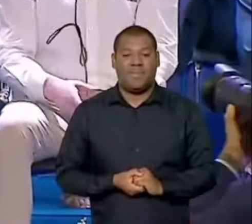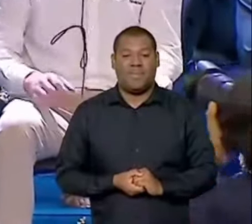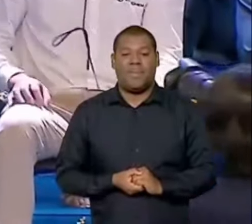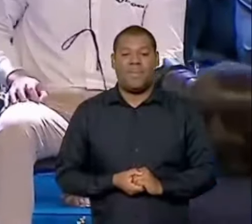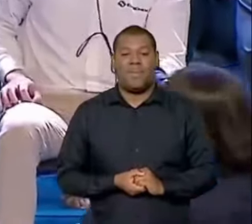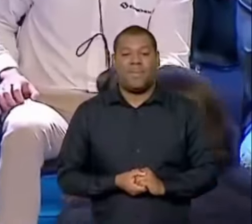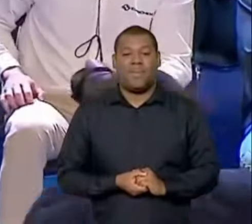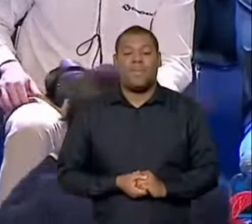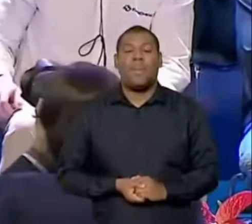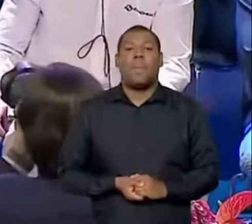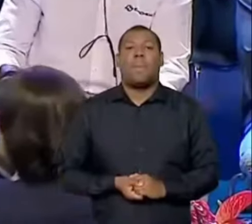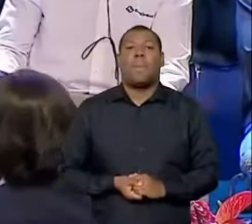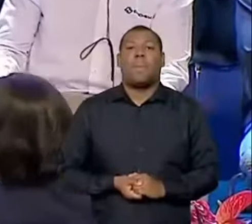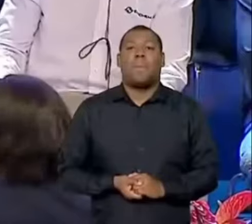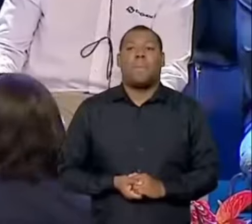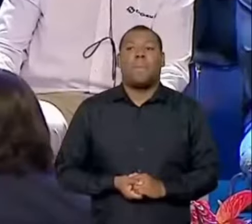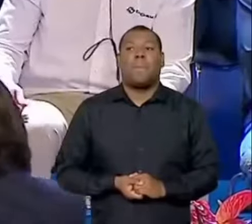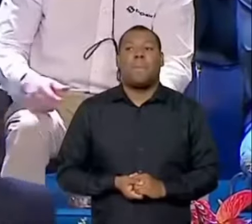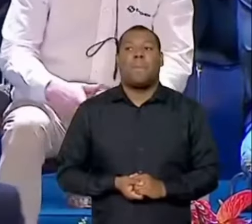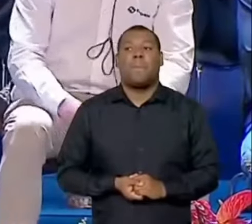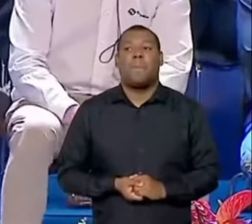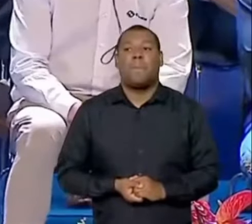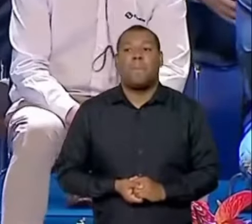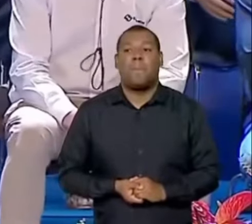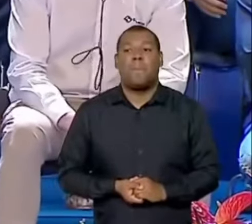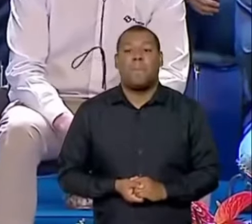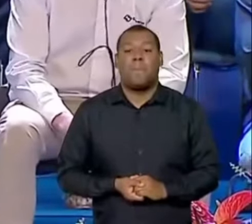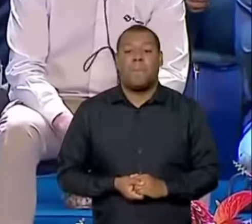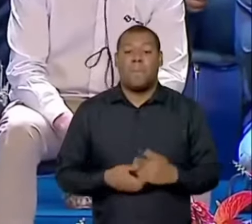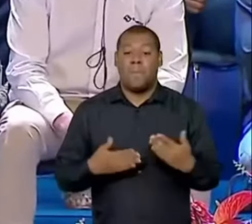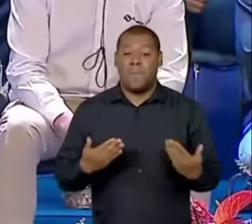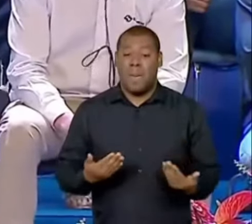Uma coisa que a gente nunca consegue mudar